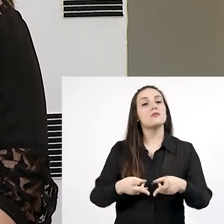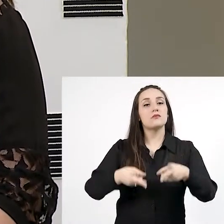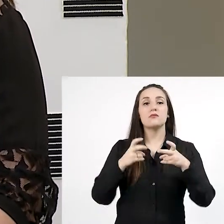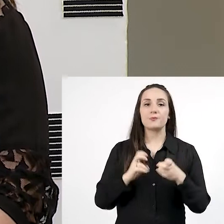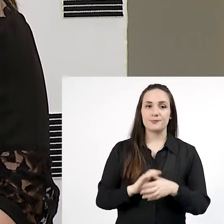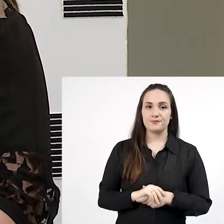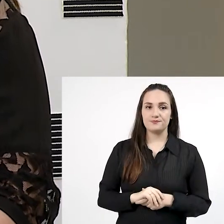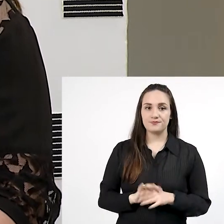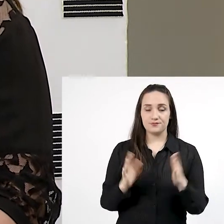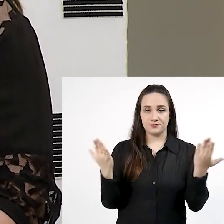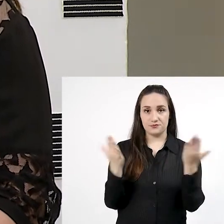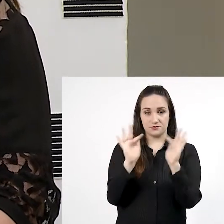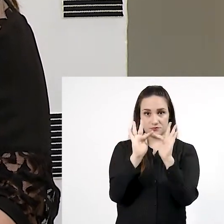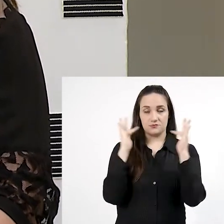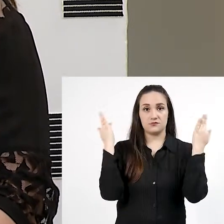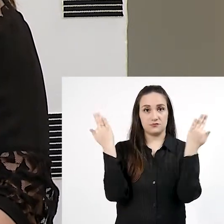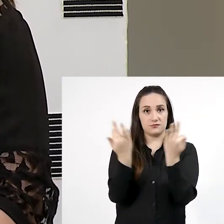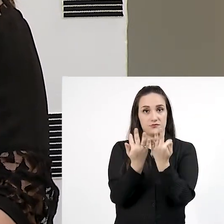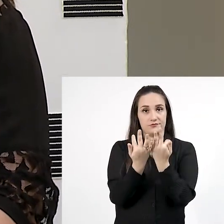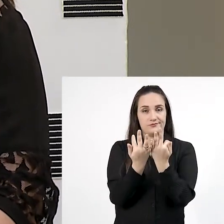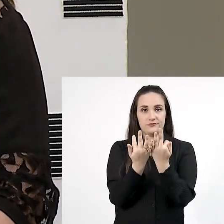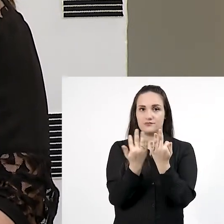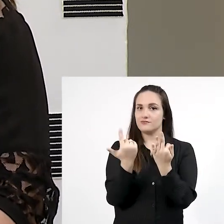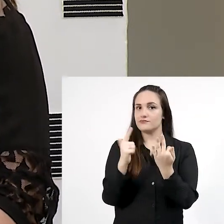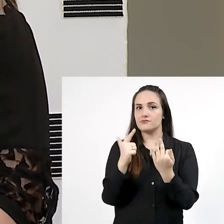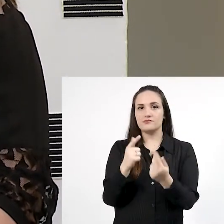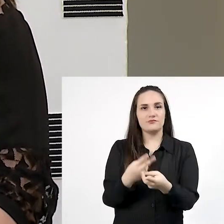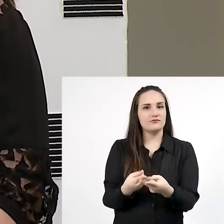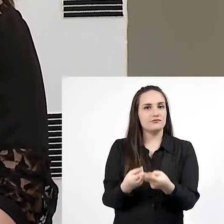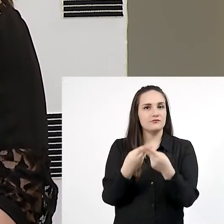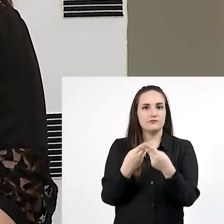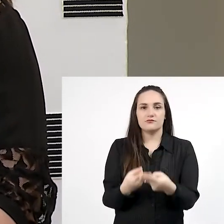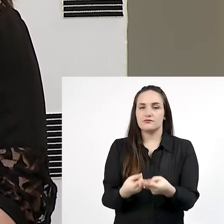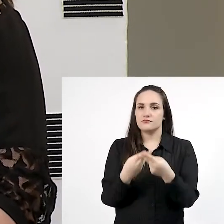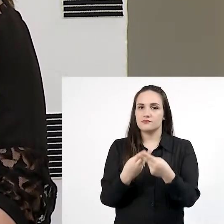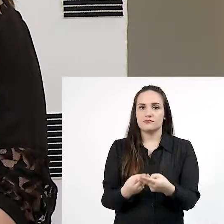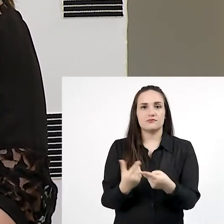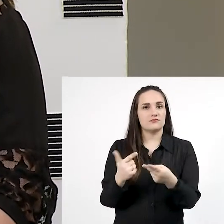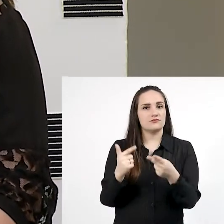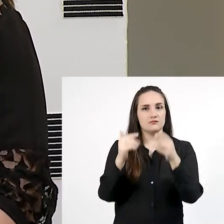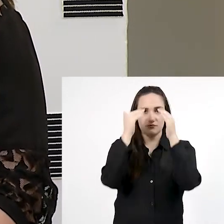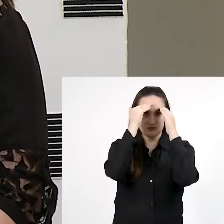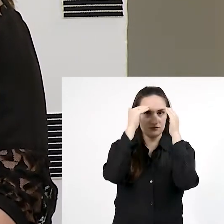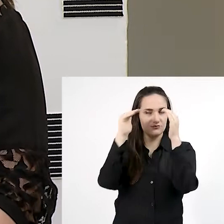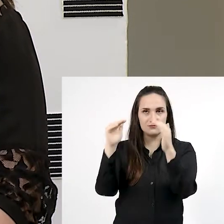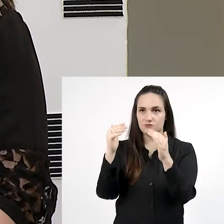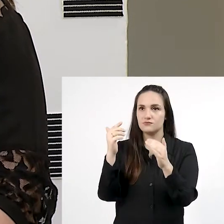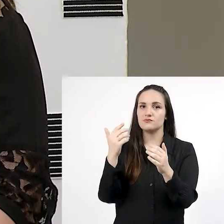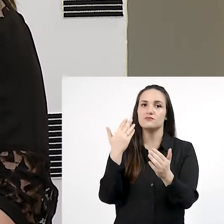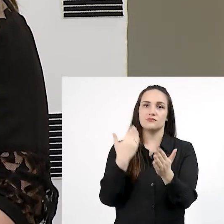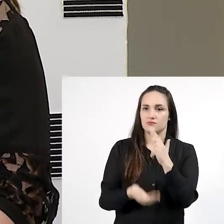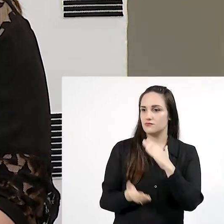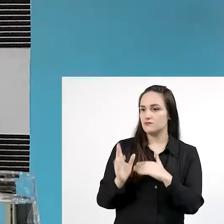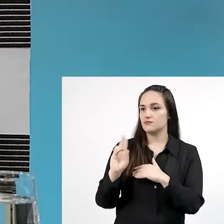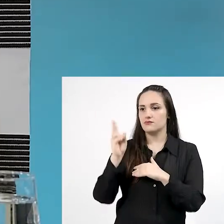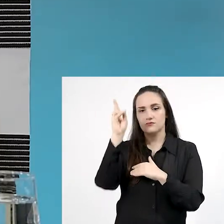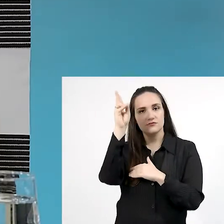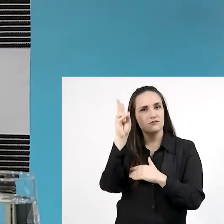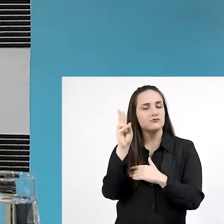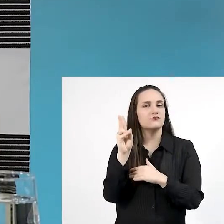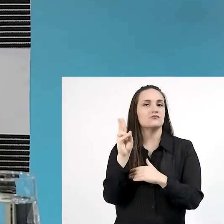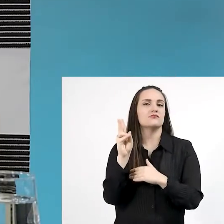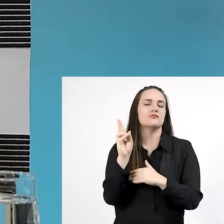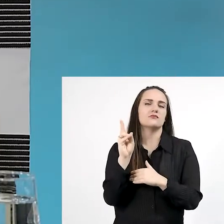as famílias, de modo geral, elas estão sem paciência, sem respeito. A gente está perdendo os valores, os princípios que nós tínhamos,